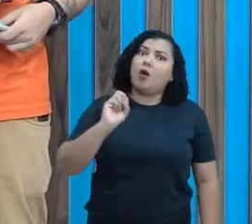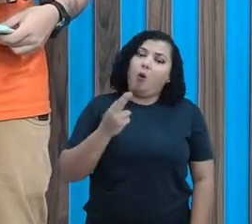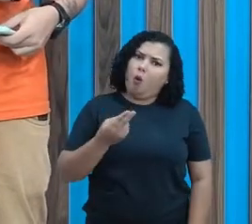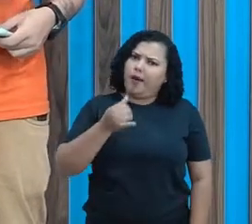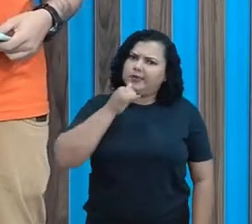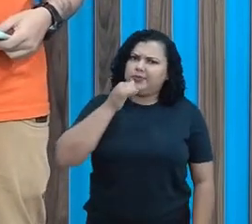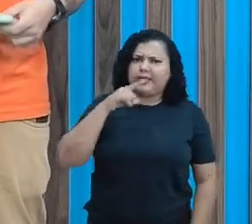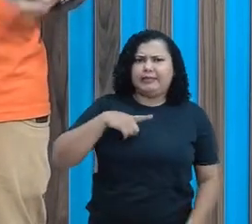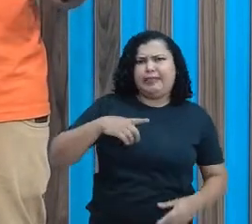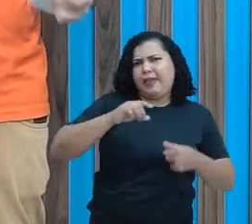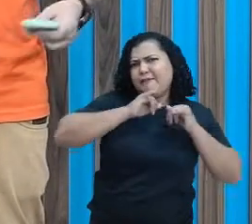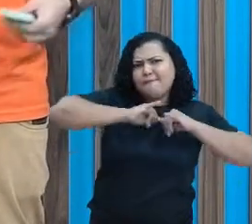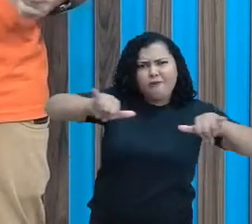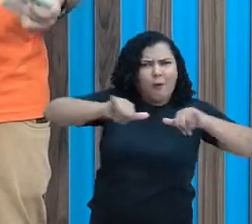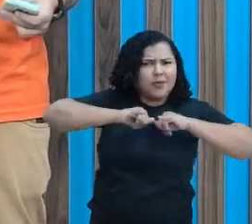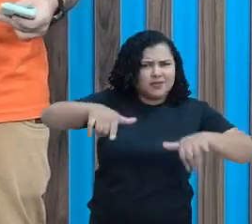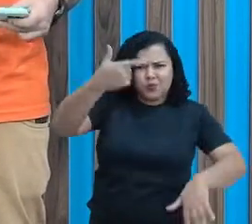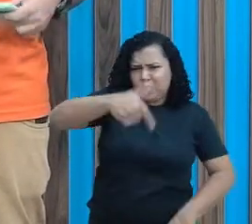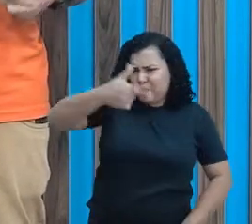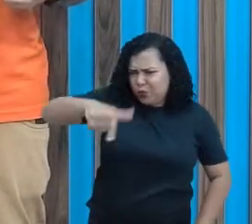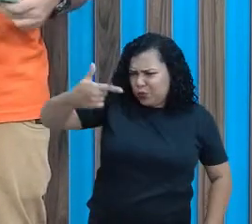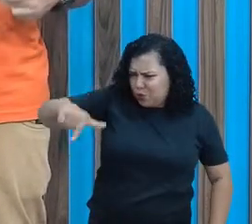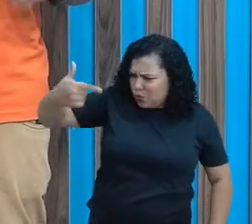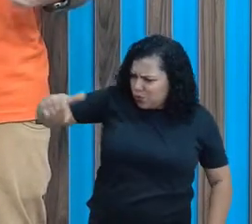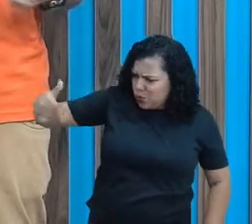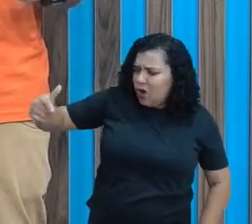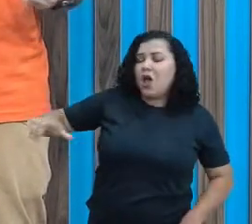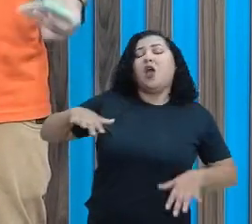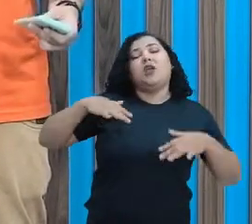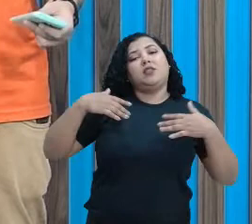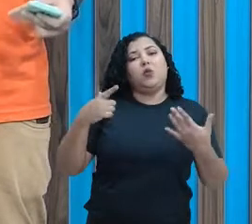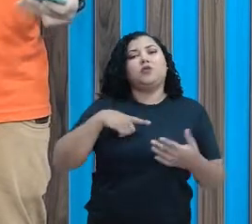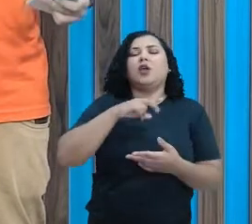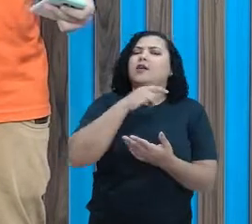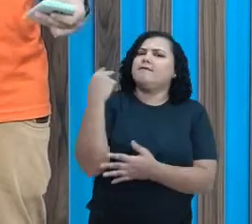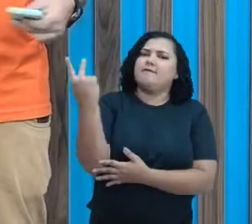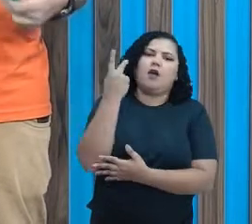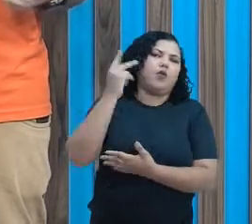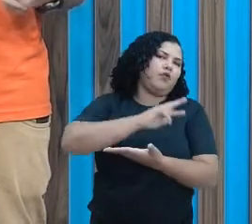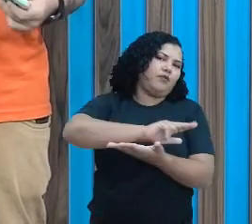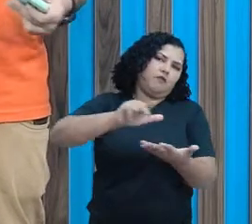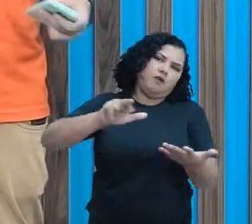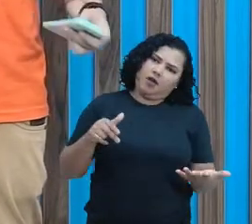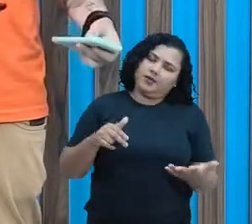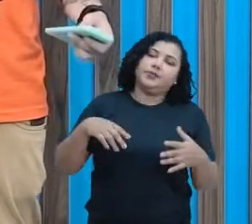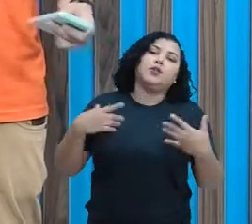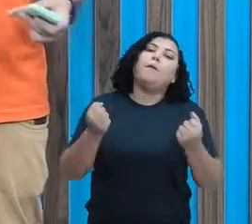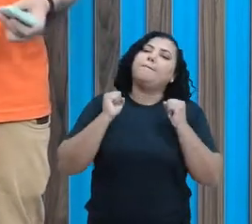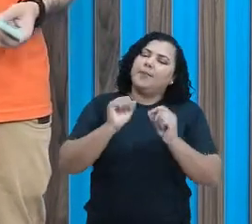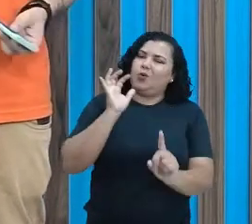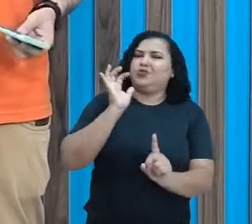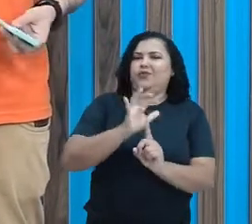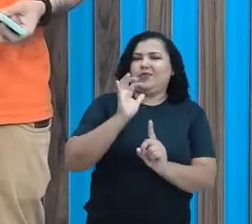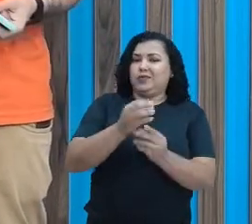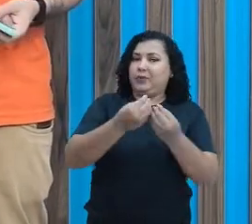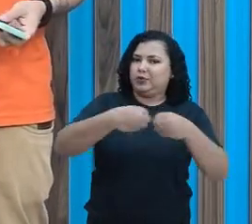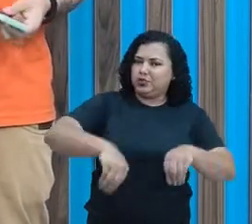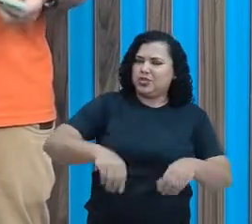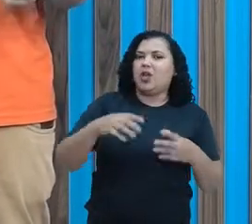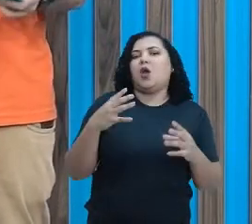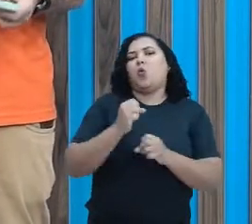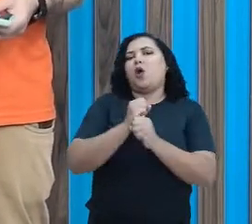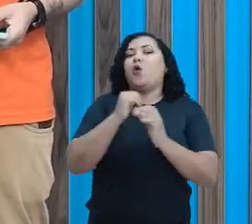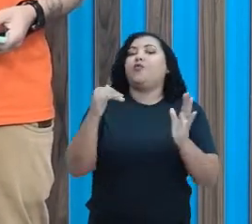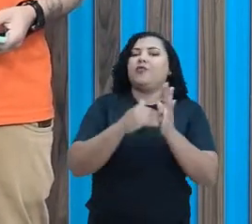tiver muitos dados se repetindo, você vai encontrar muitos valores dessa repetição, isso vai interferir na moda.